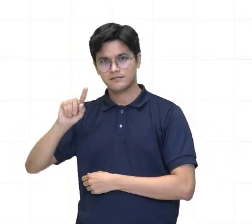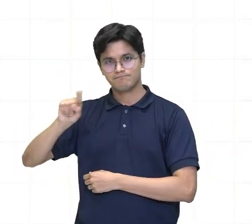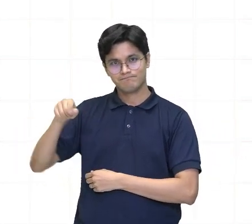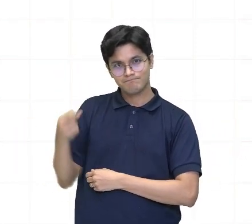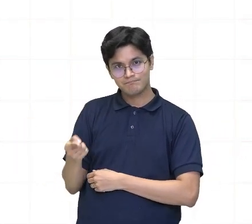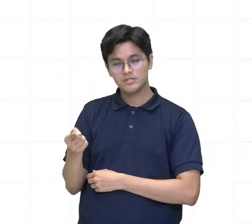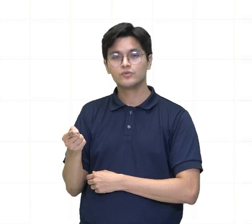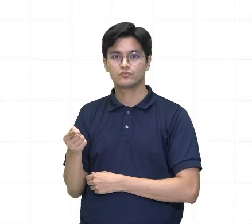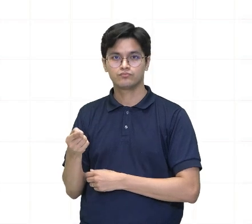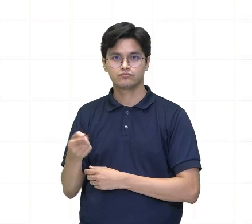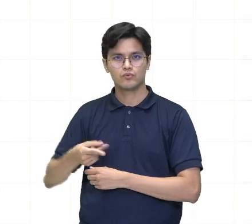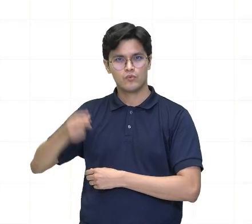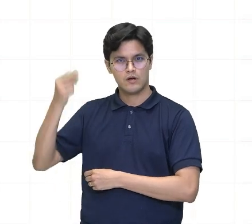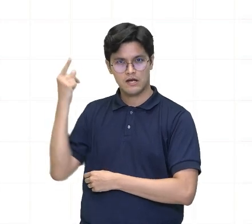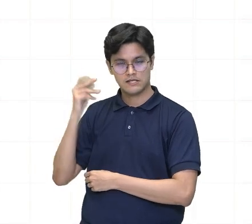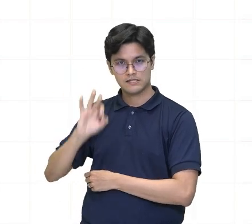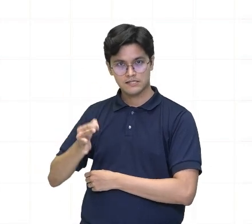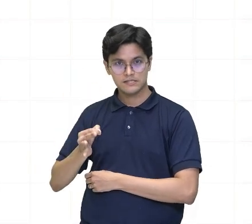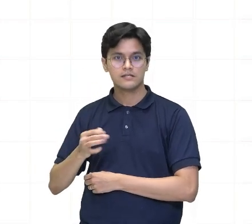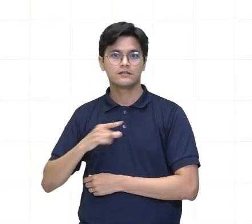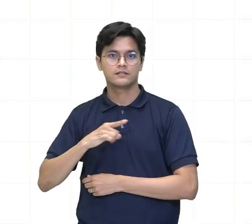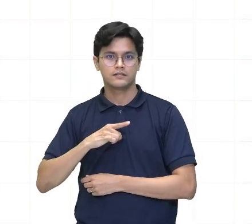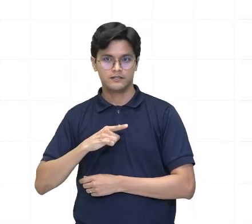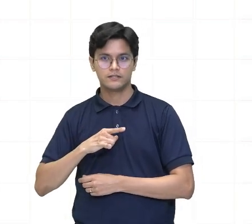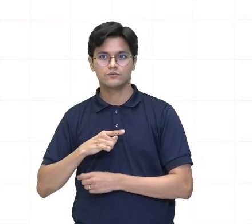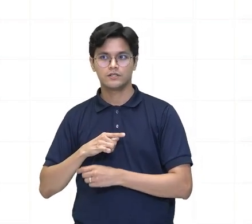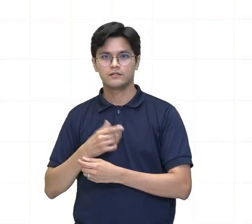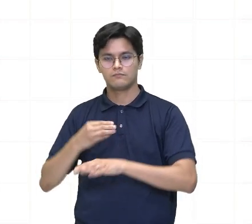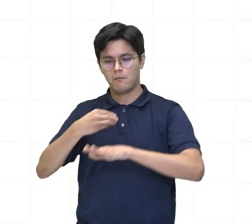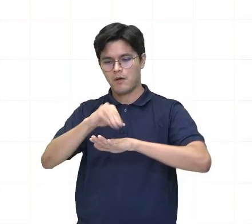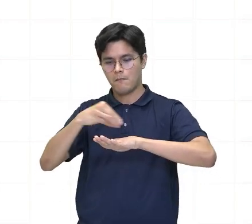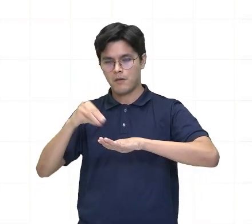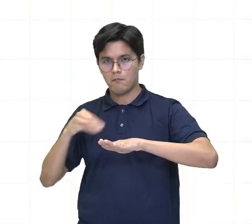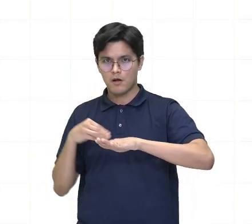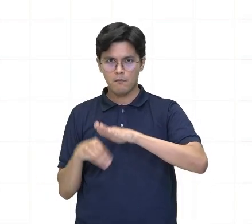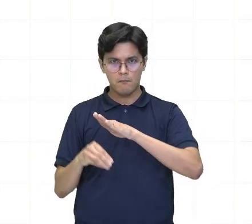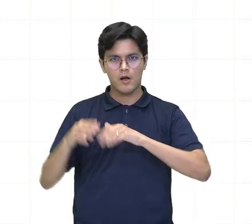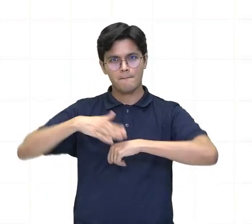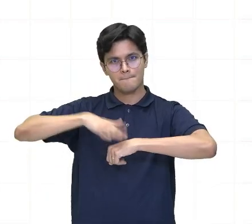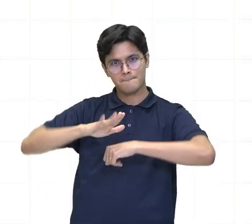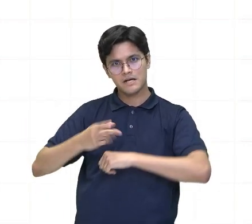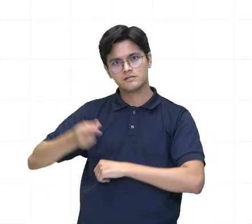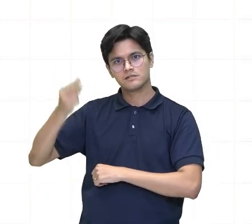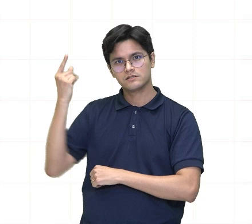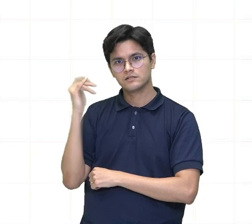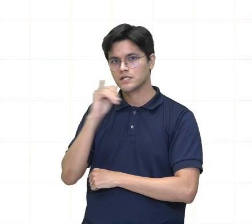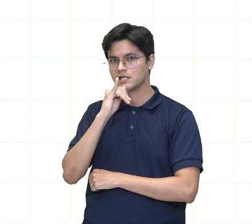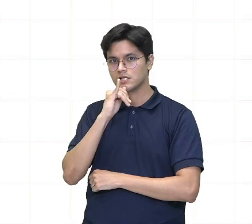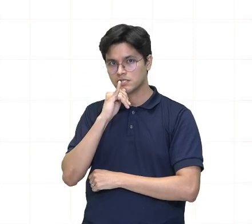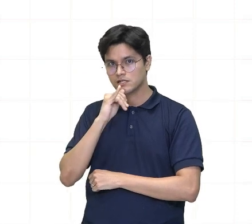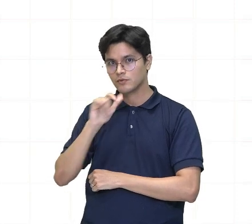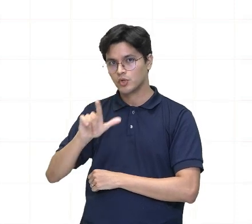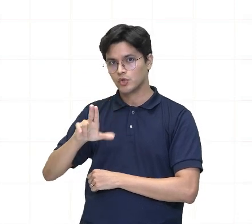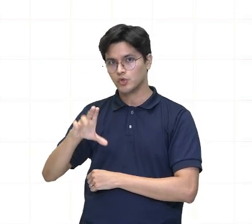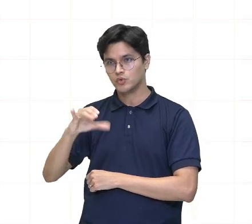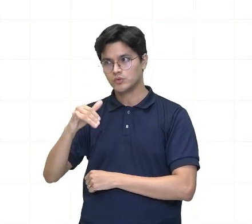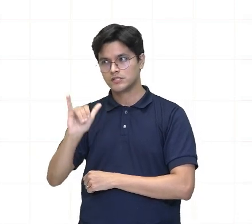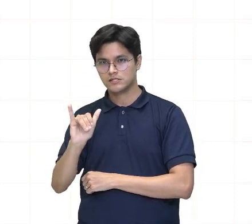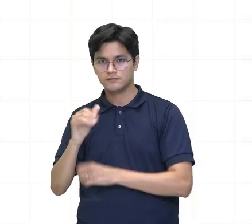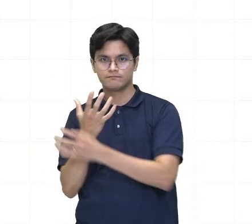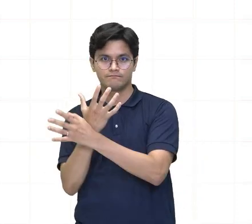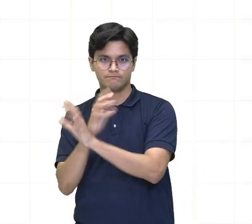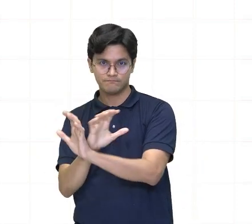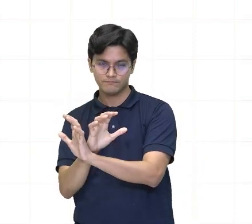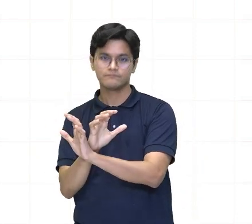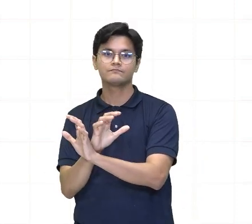fósseis humanos mais antigos que foram encontrados nessa região, como o fóssil da Lucy e do Homo I, como vocês podem